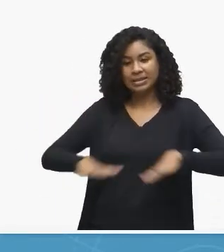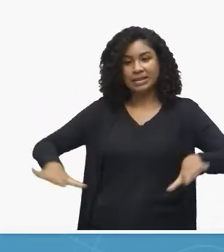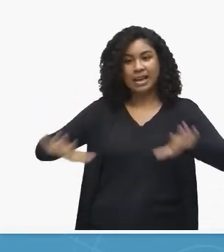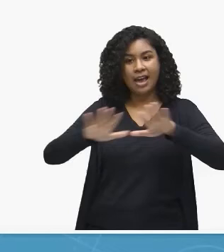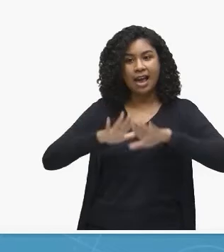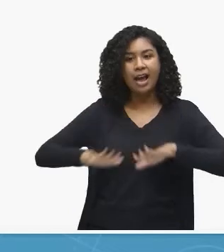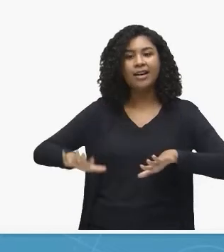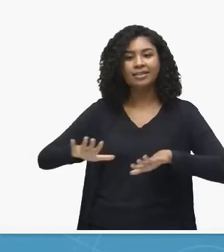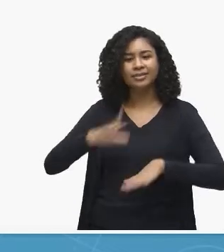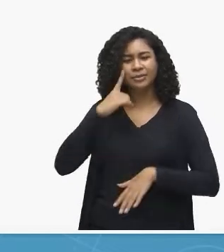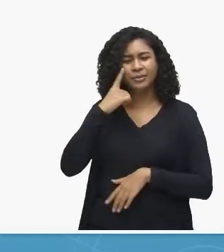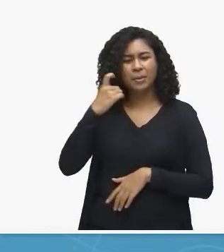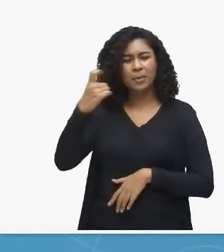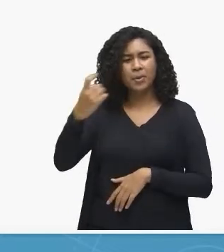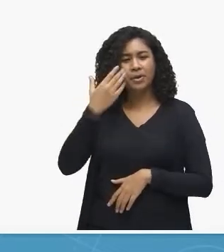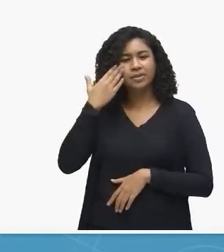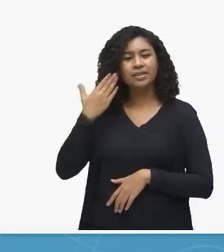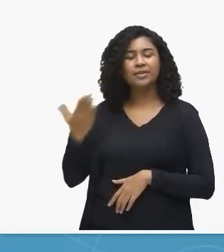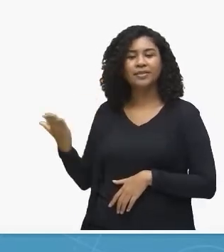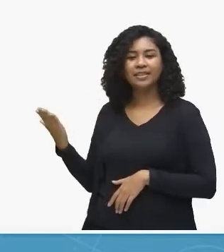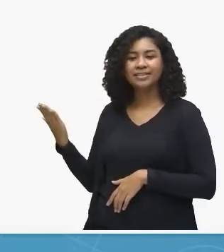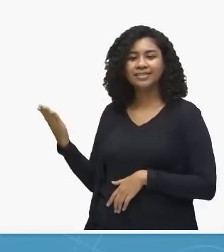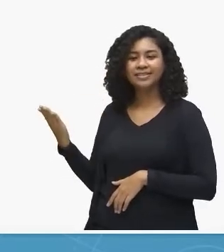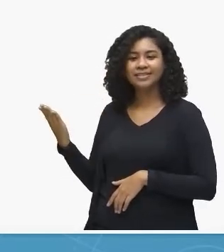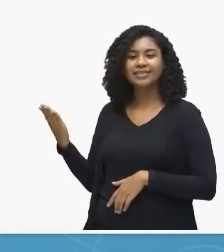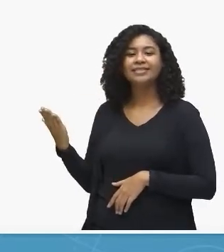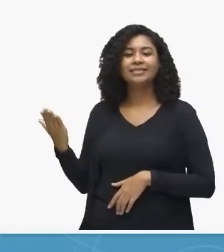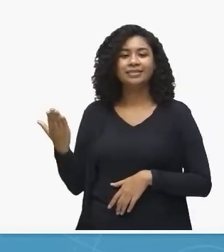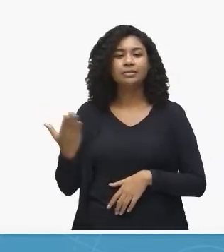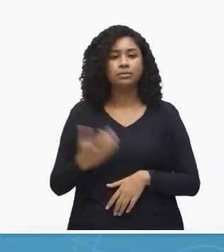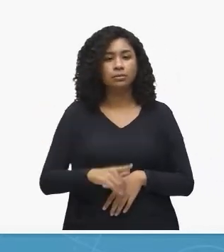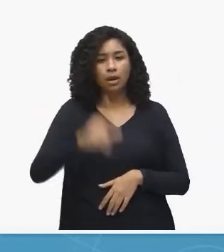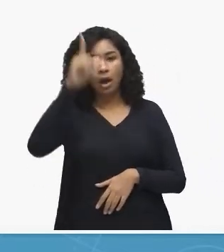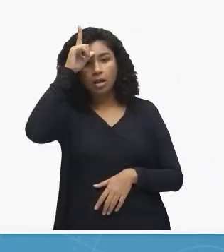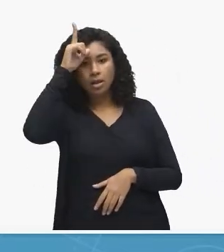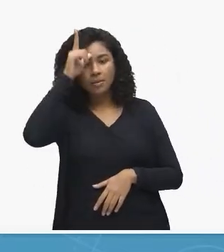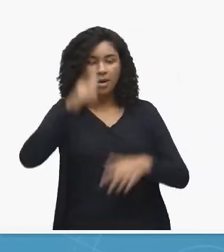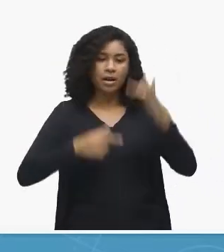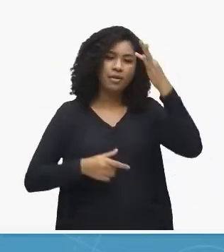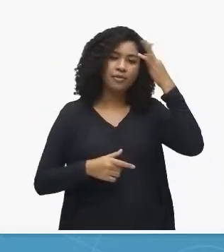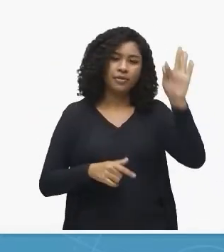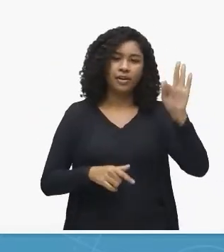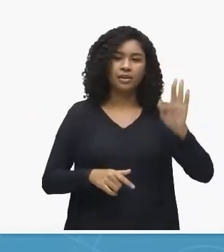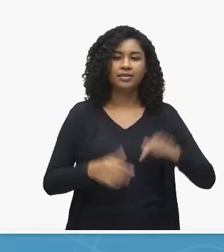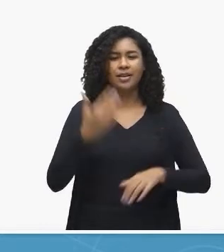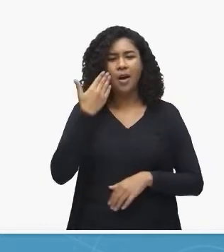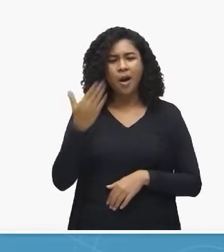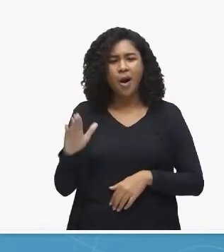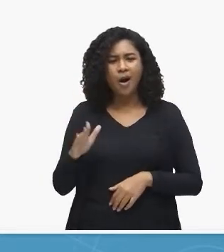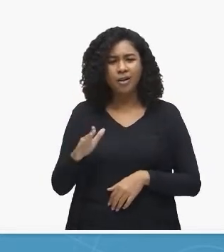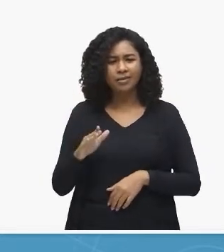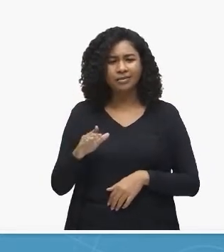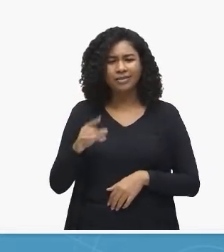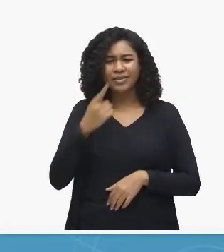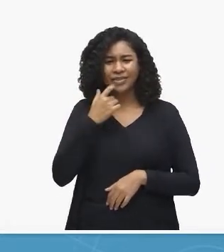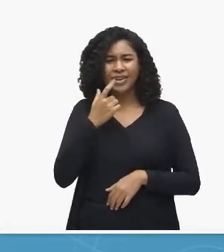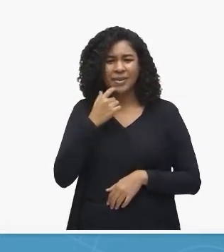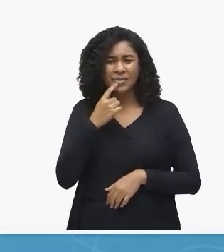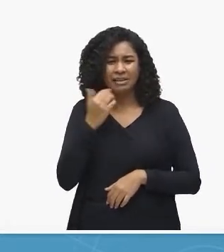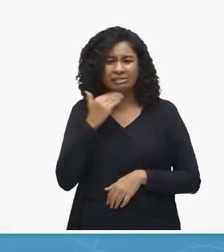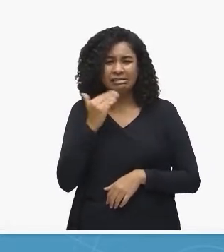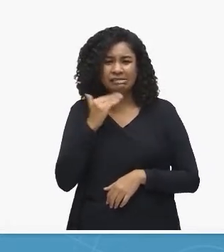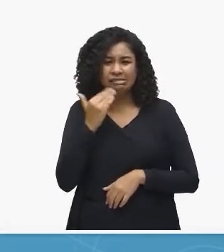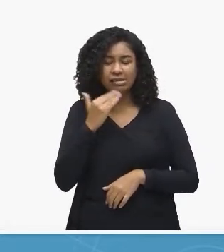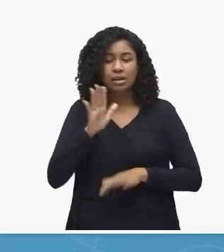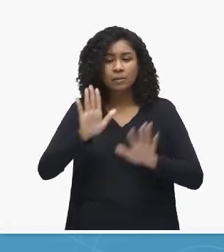aí de revanchismo entre aí a Alemanha e a França. Essa minha setinha aí, desculpem aí que não ficou muito bonita, mas é